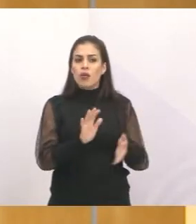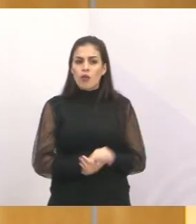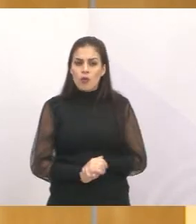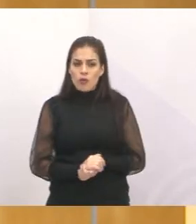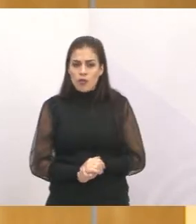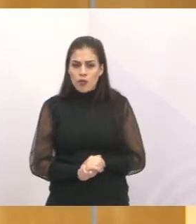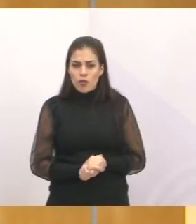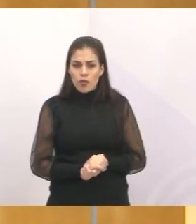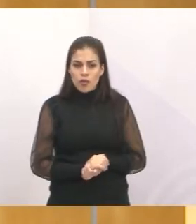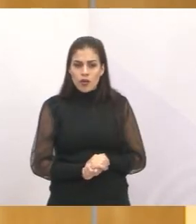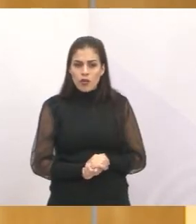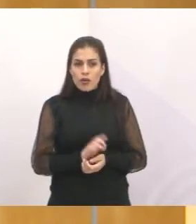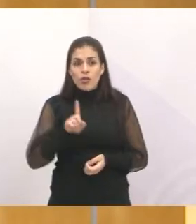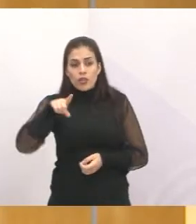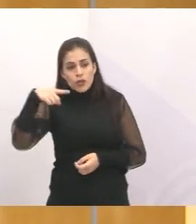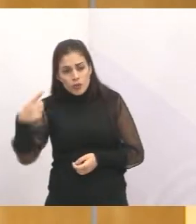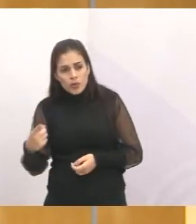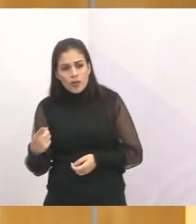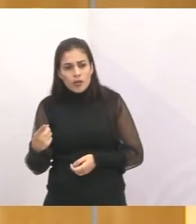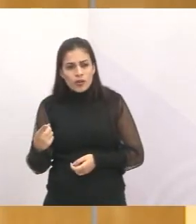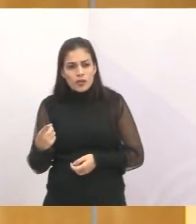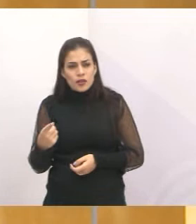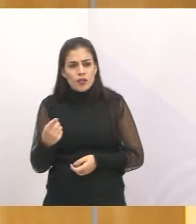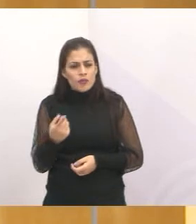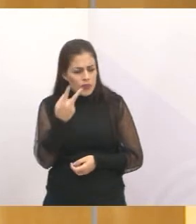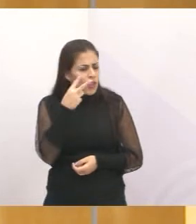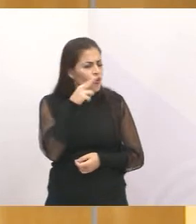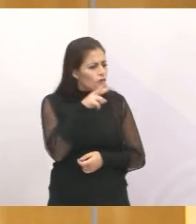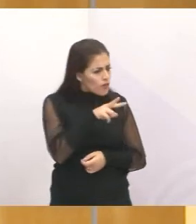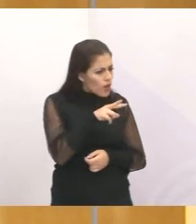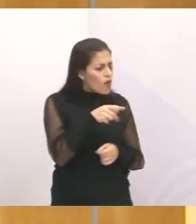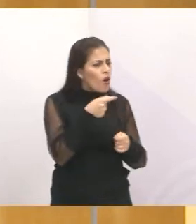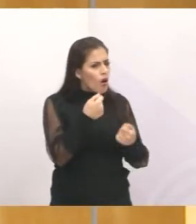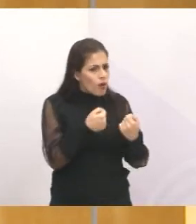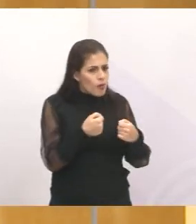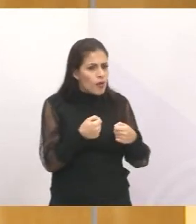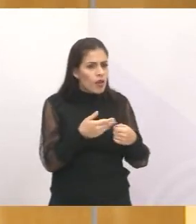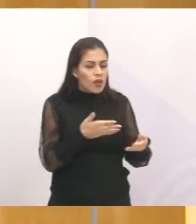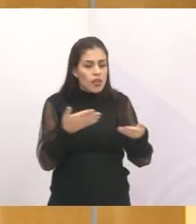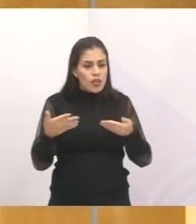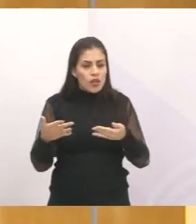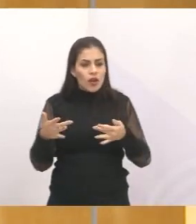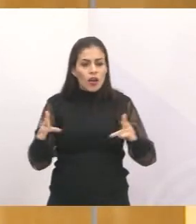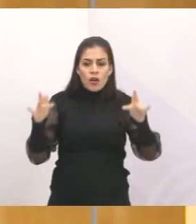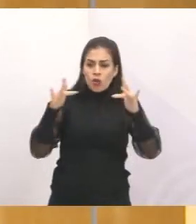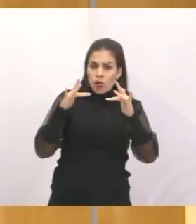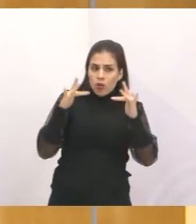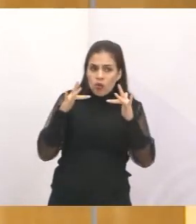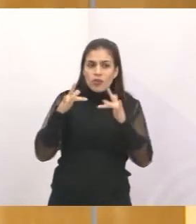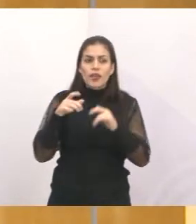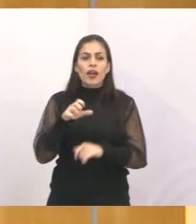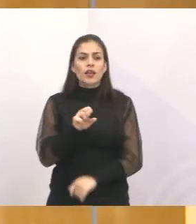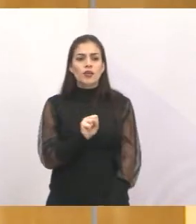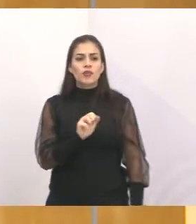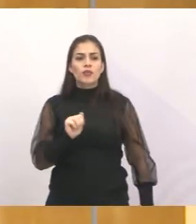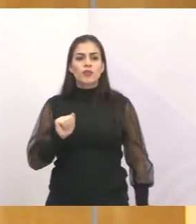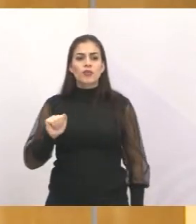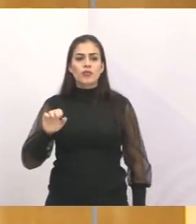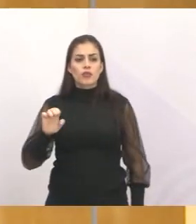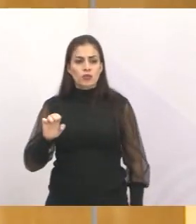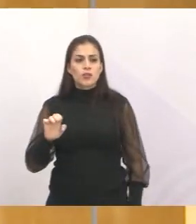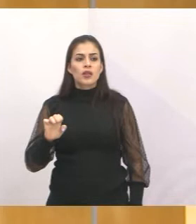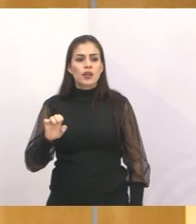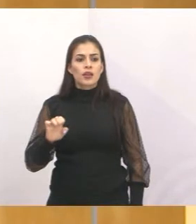ao detectar isso? Tem que ter uma sintonia com o SAI? Tem que ter uma sintonia com o SAI. Mas